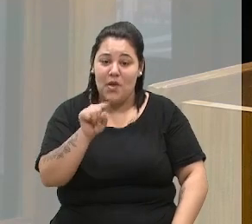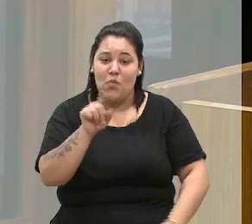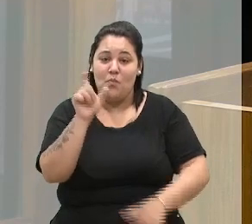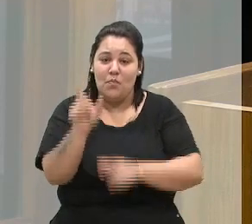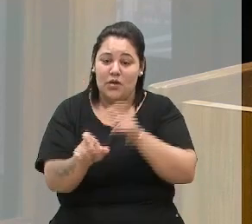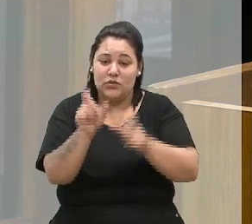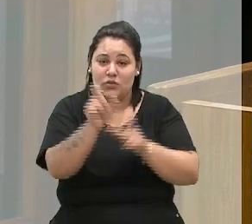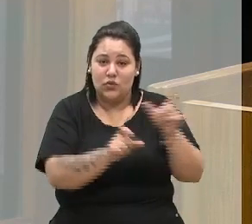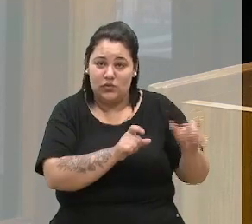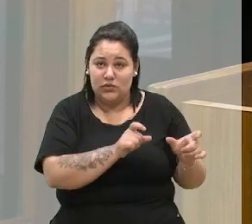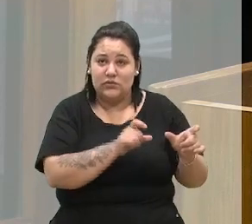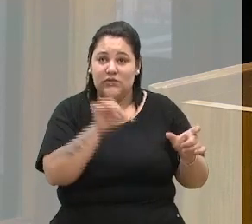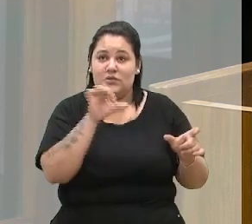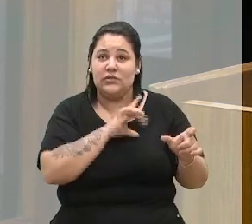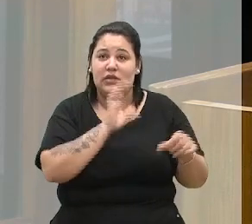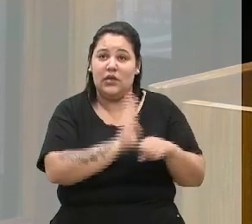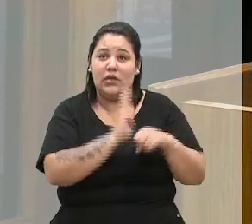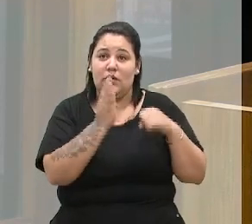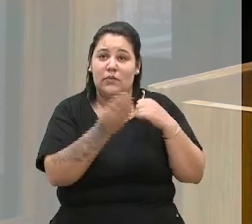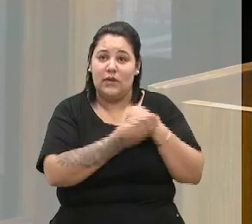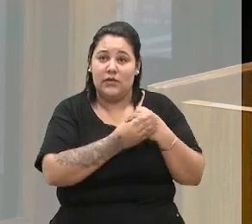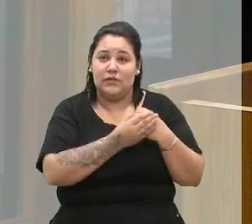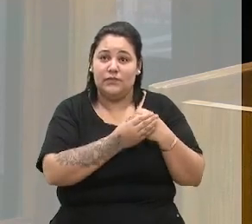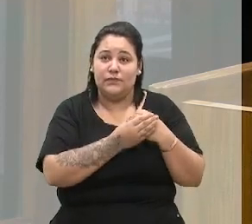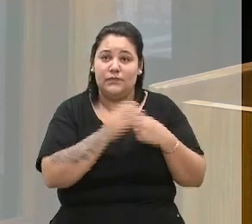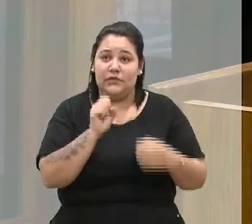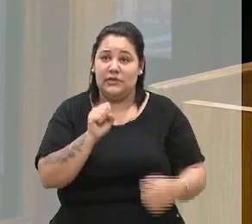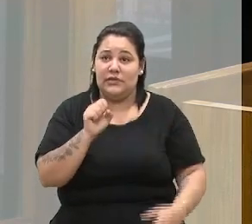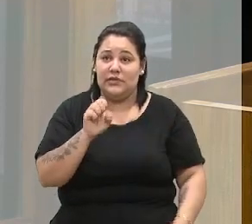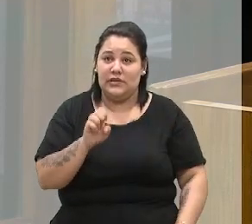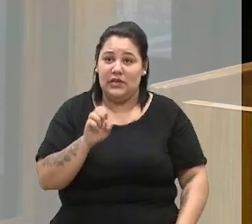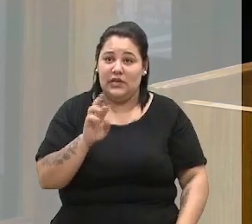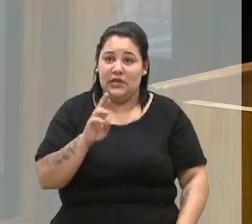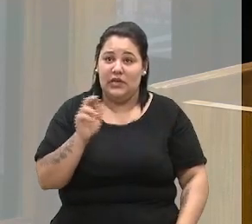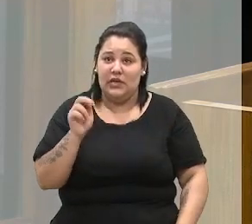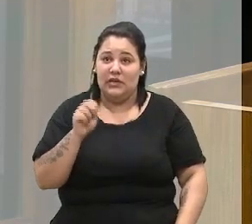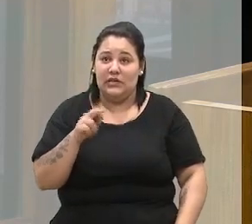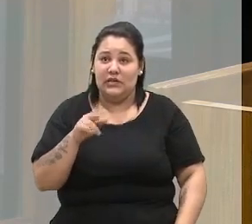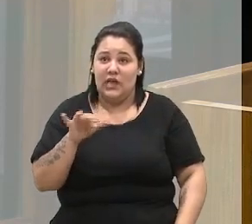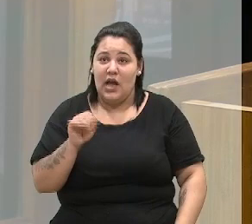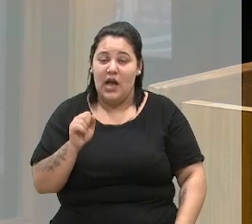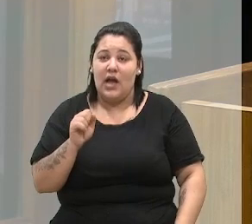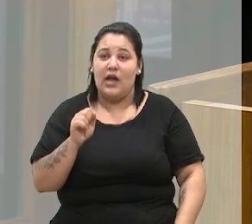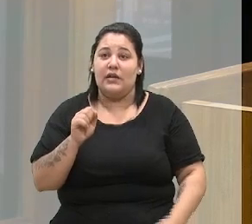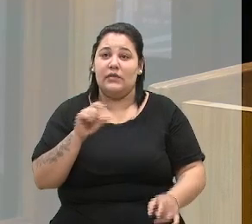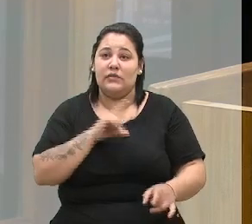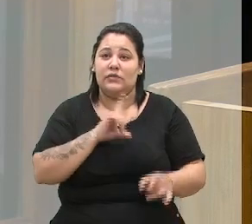habitantes, tem o bairro Serraria, que fica mais profundo, depois tem o bairro